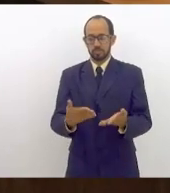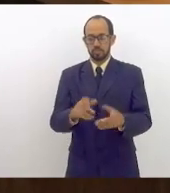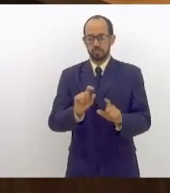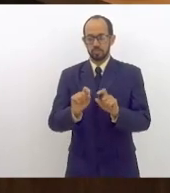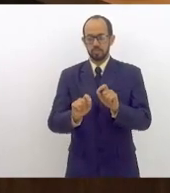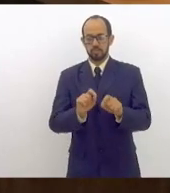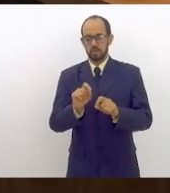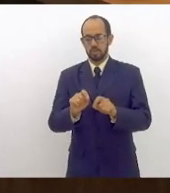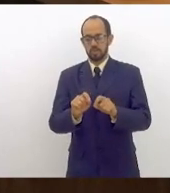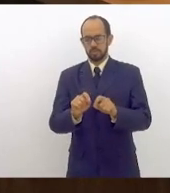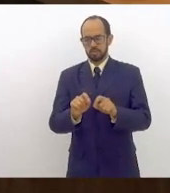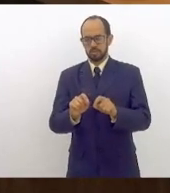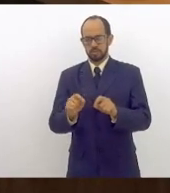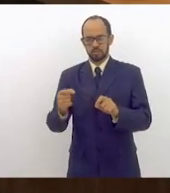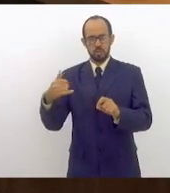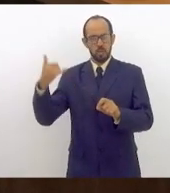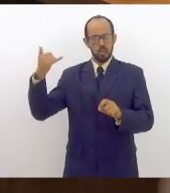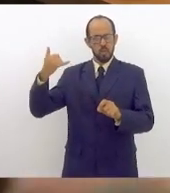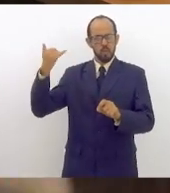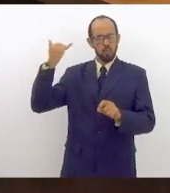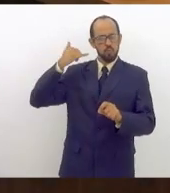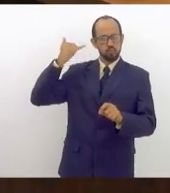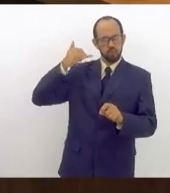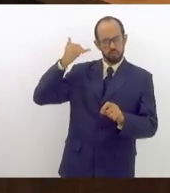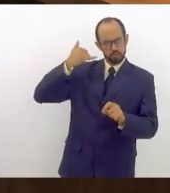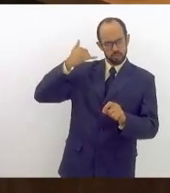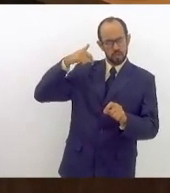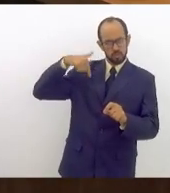Uma vez eu ouvi aqui em plenário